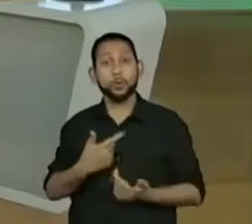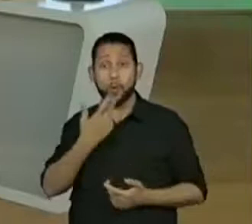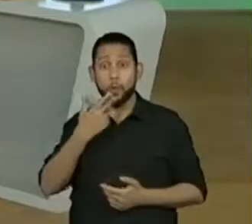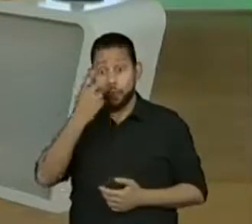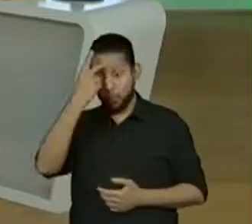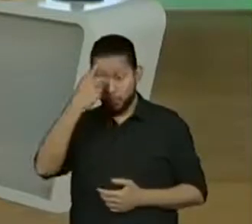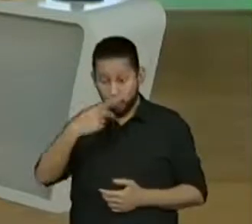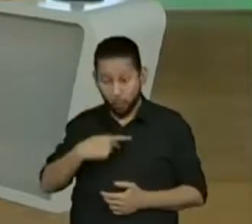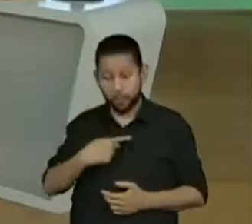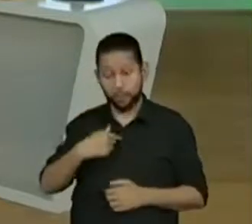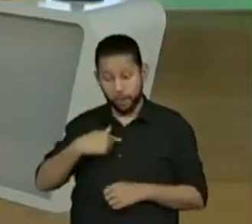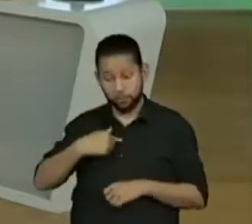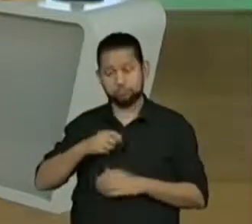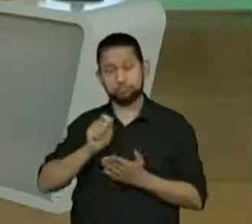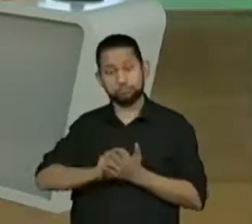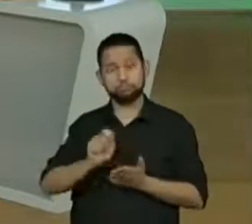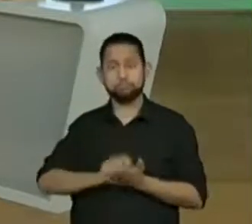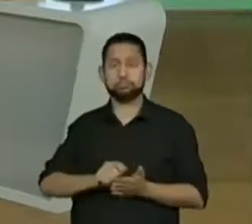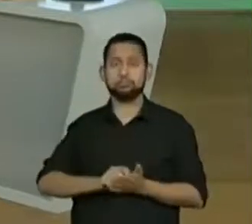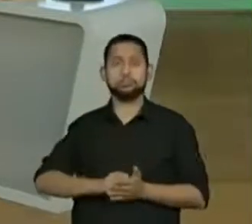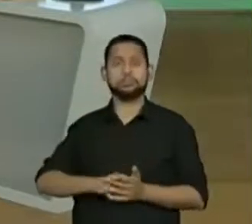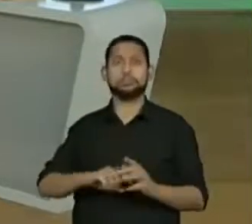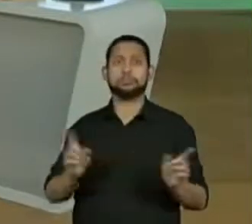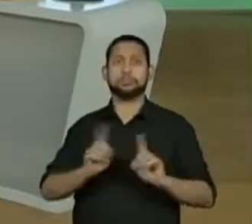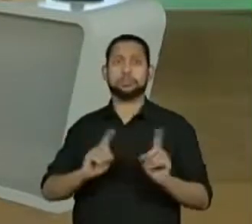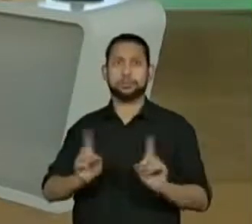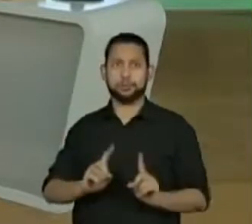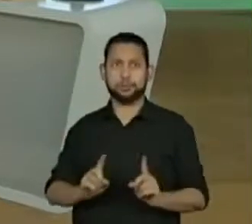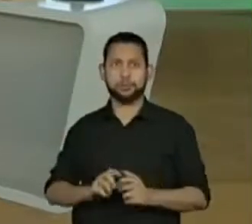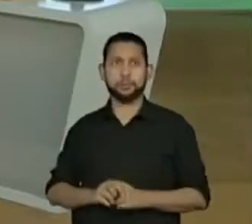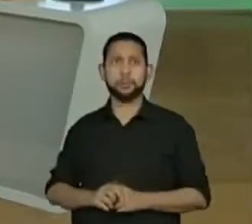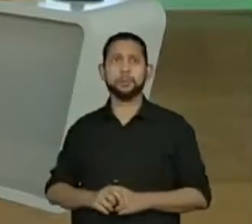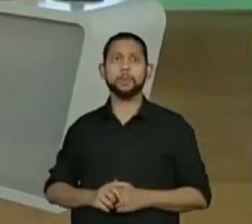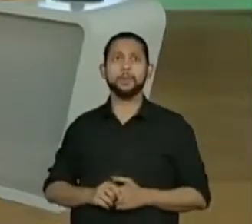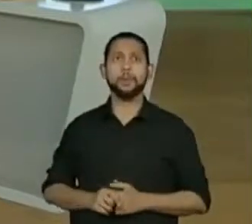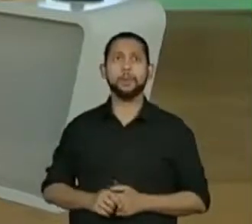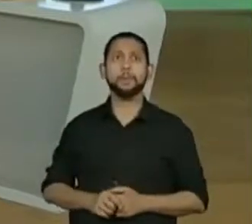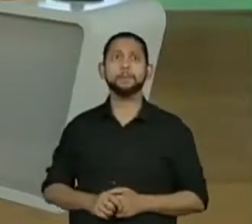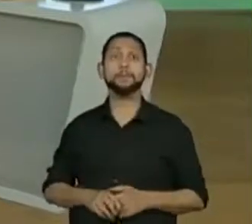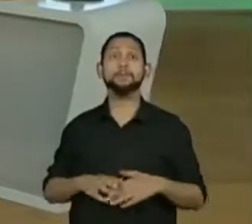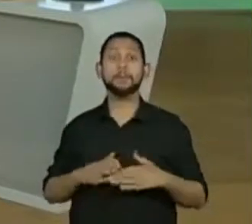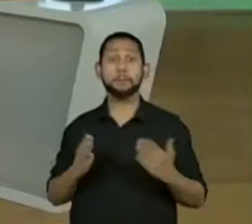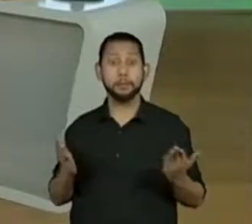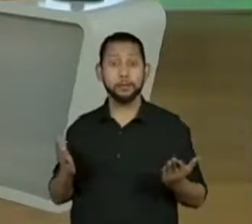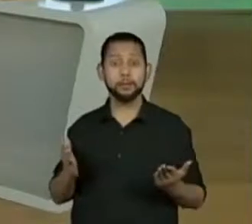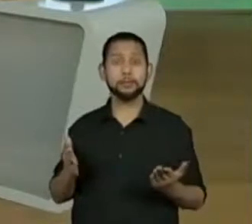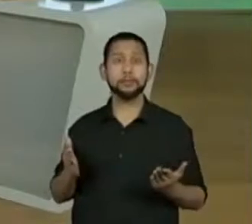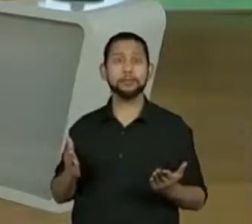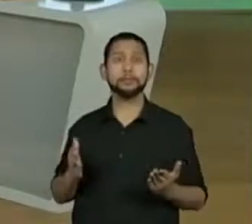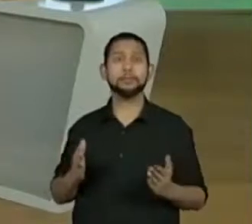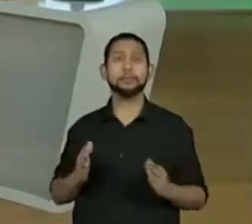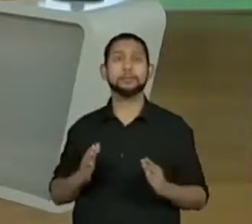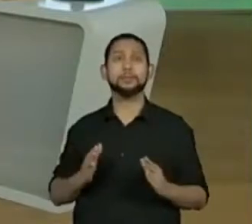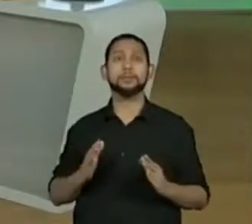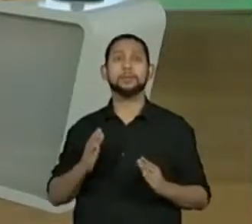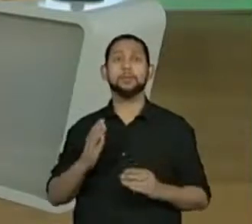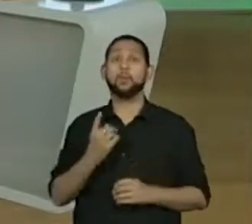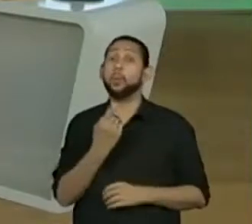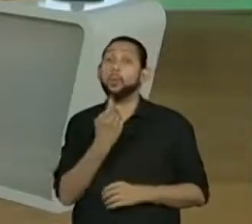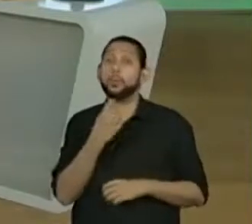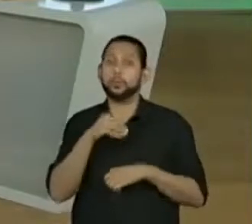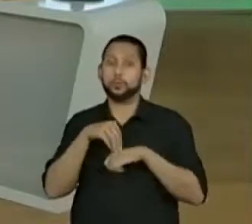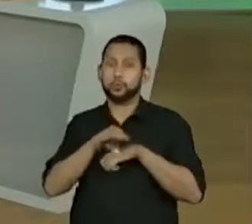coloquei eu não coloquei poema autoral então eu não vou colocar o poema para vocês Ah mas isso antes